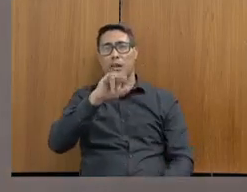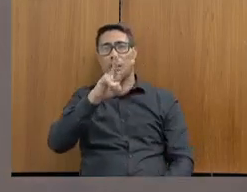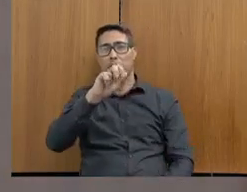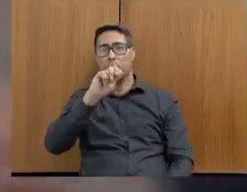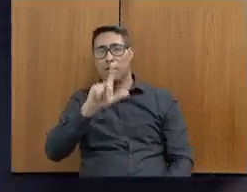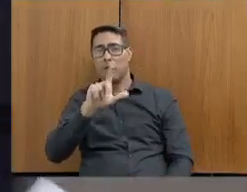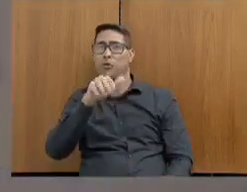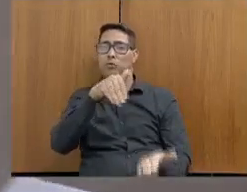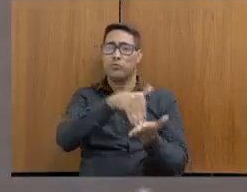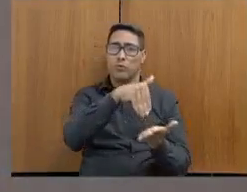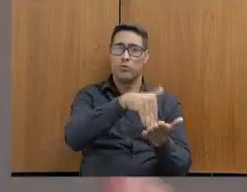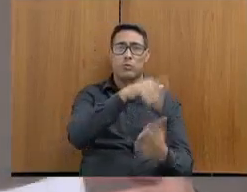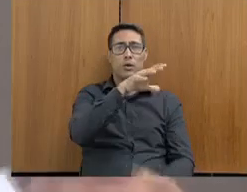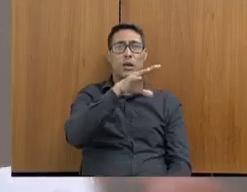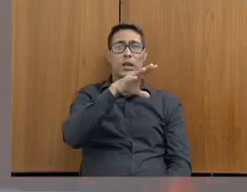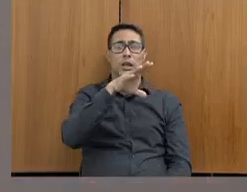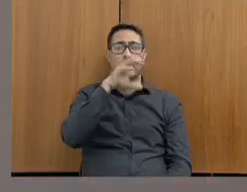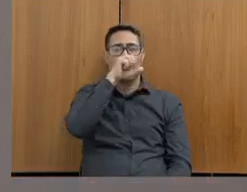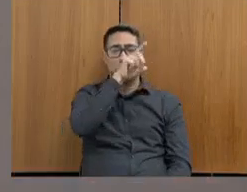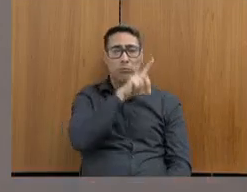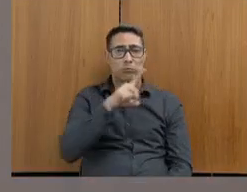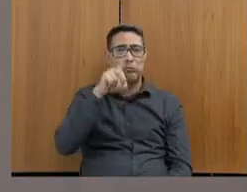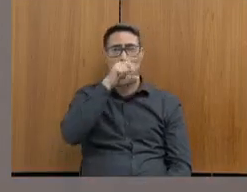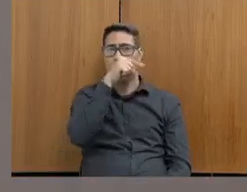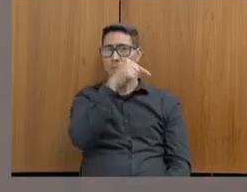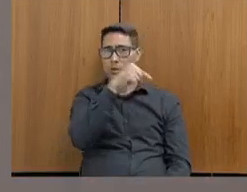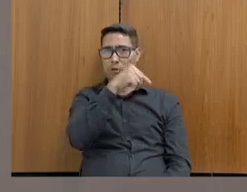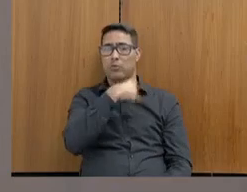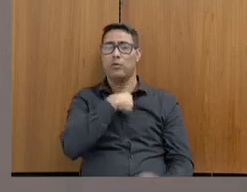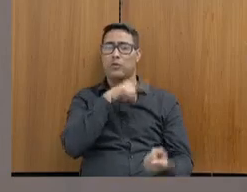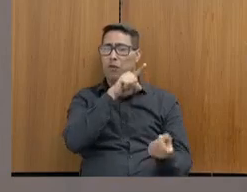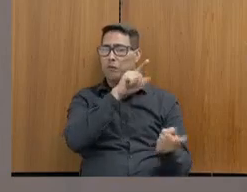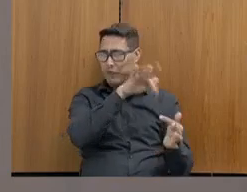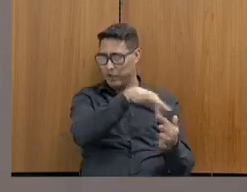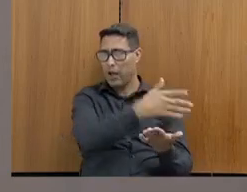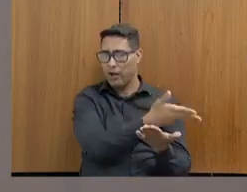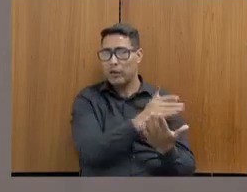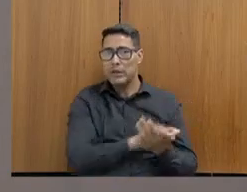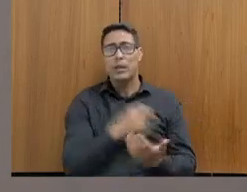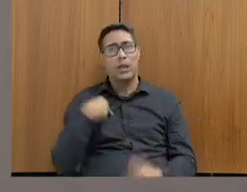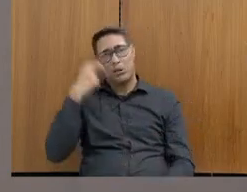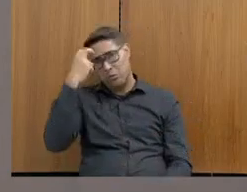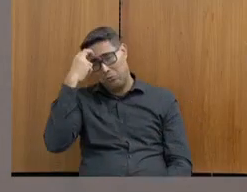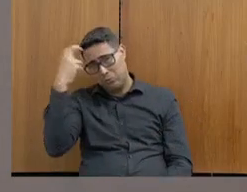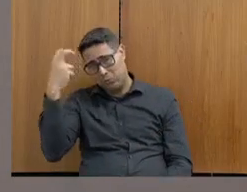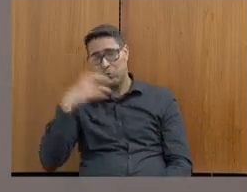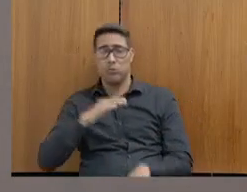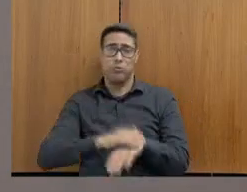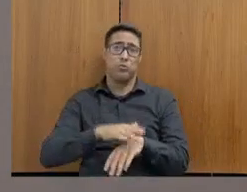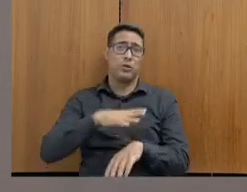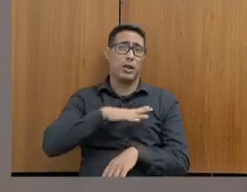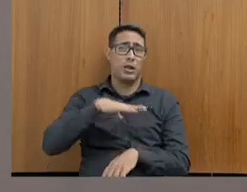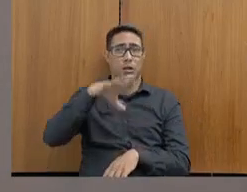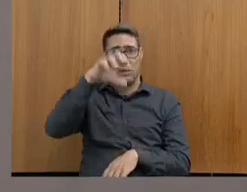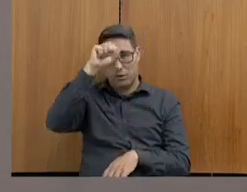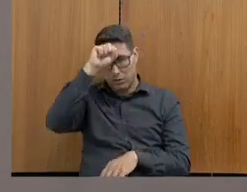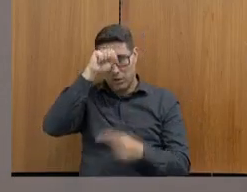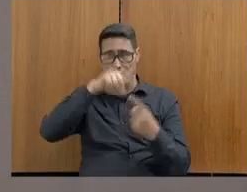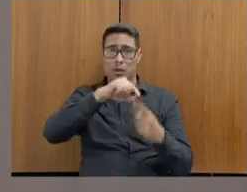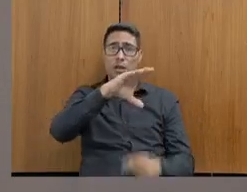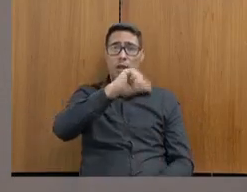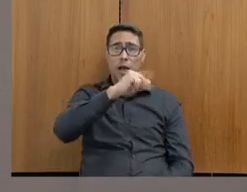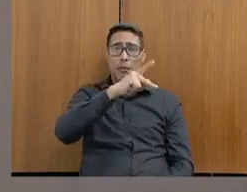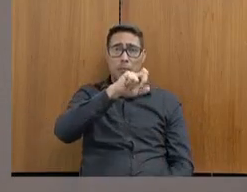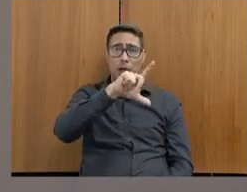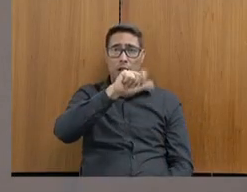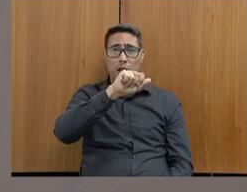final de semana é que foi que foram a seletivas finais é cultura espiritualidade por meio da Capelania da Polícia Civil